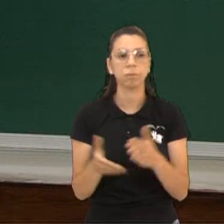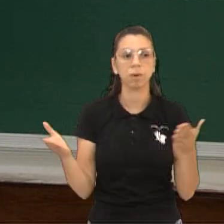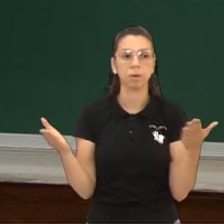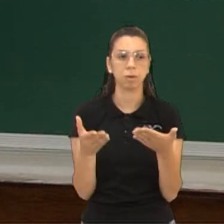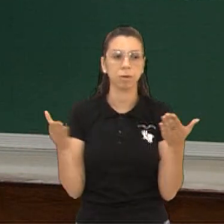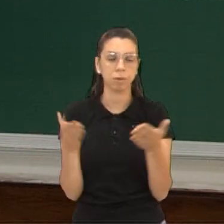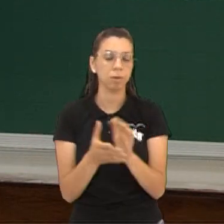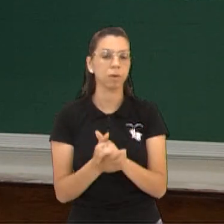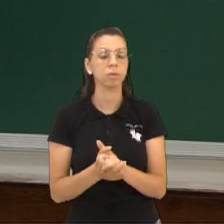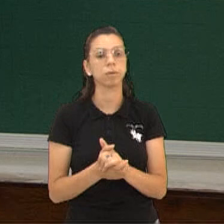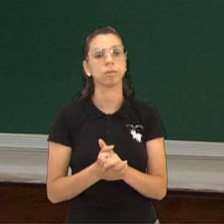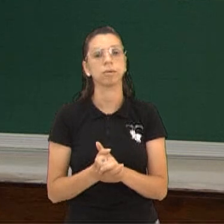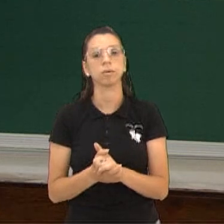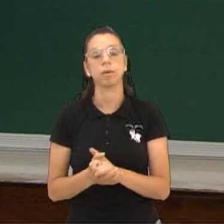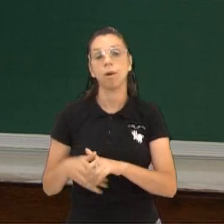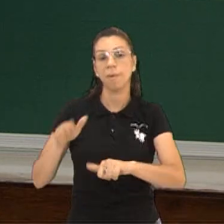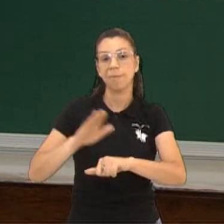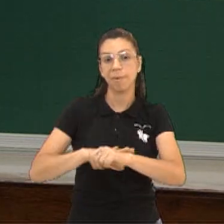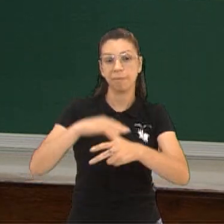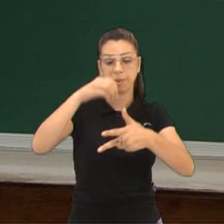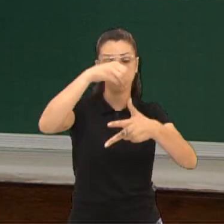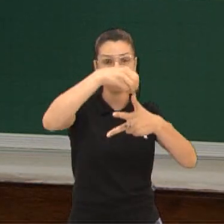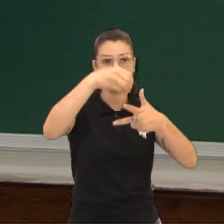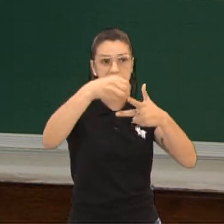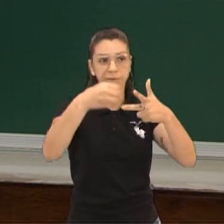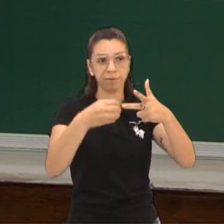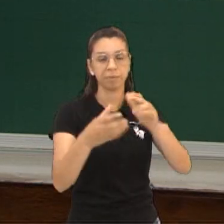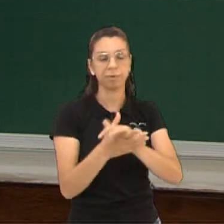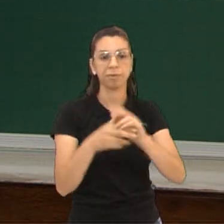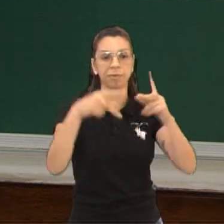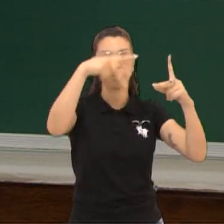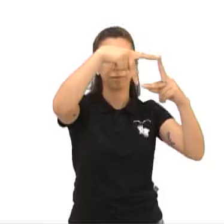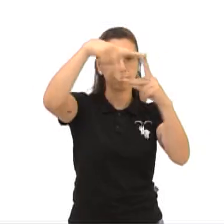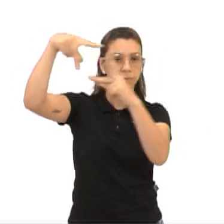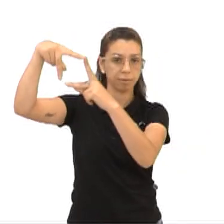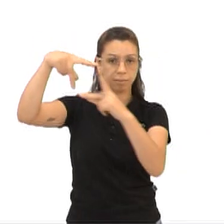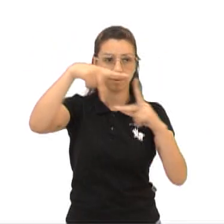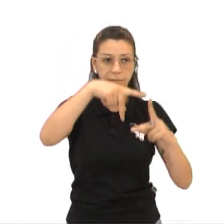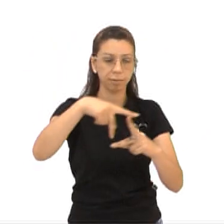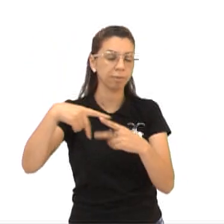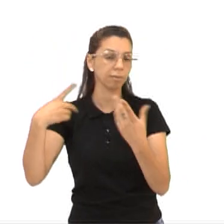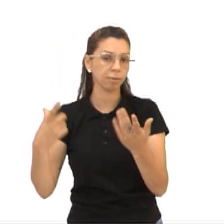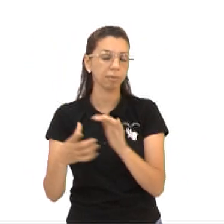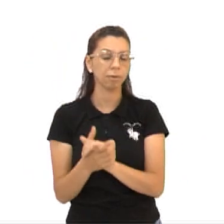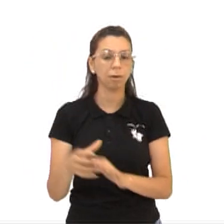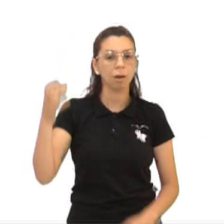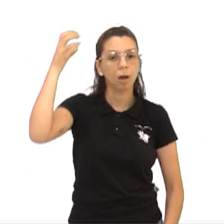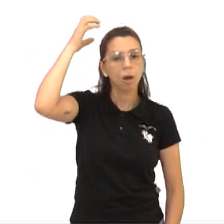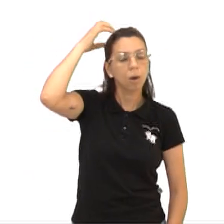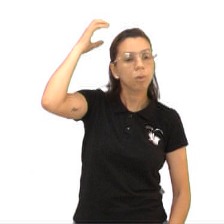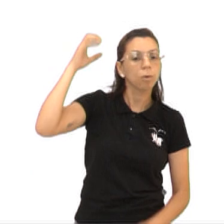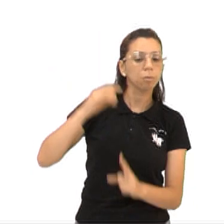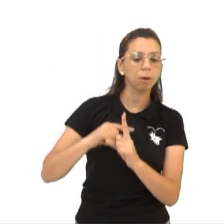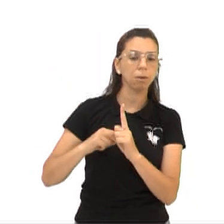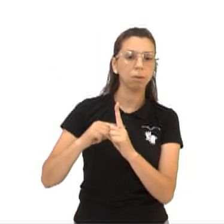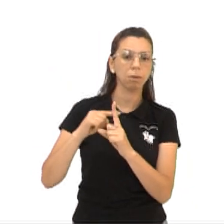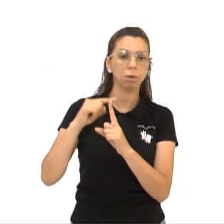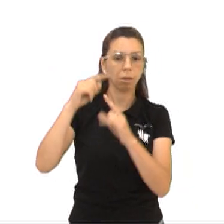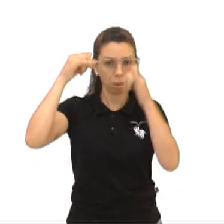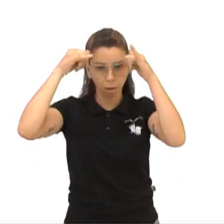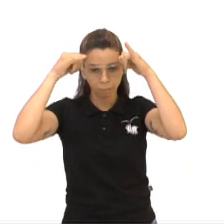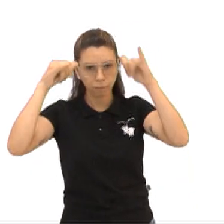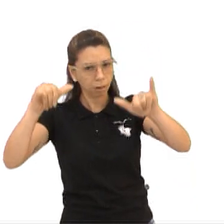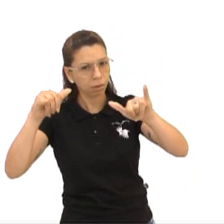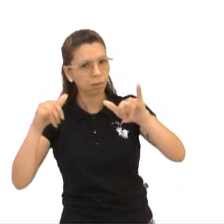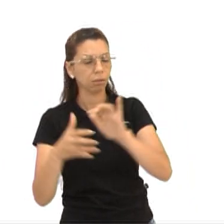temos aqui o nosso momento Enem. Né? Temos aqui essa tirinha que coloca assim: colocaram a culpa do aquecimento global nas